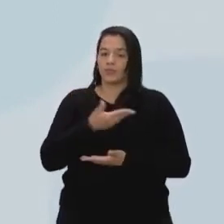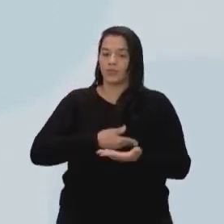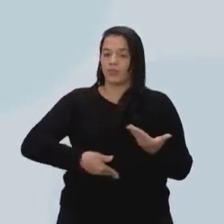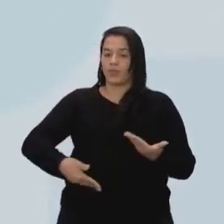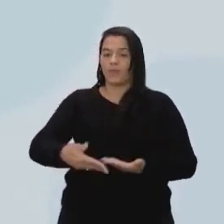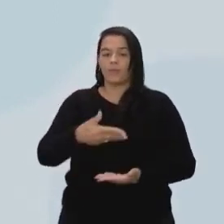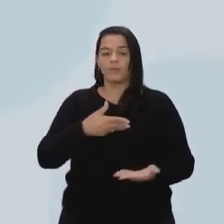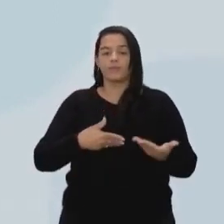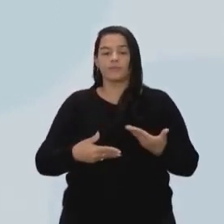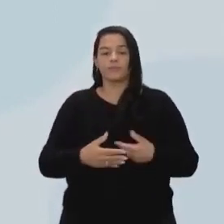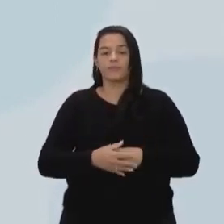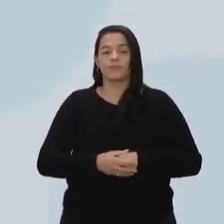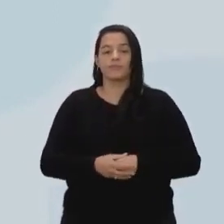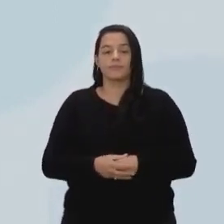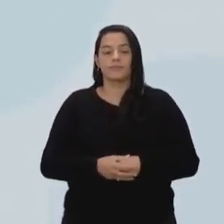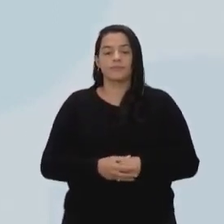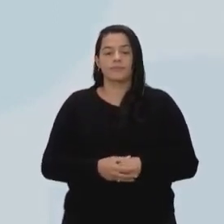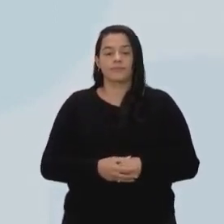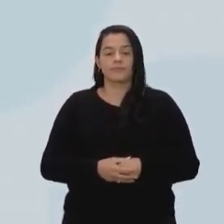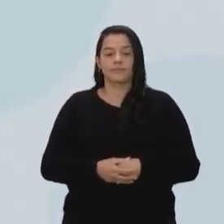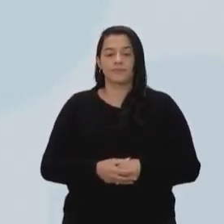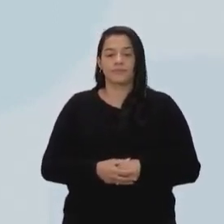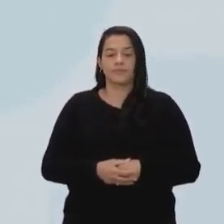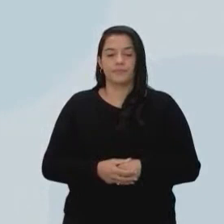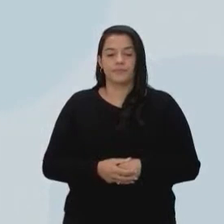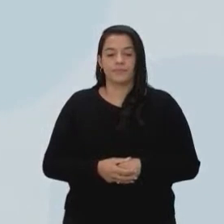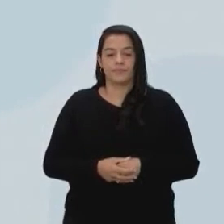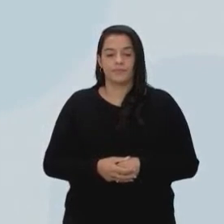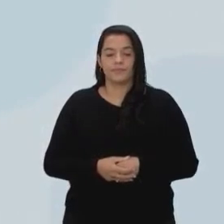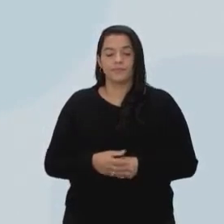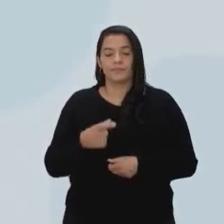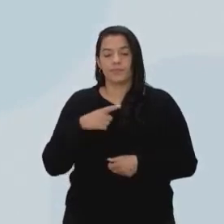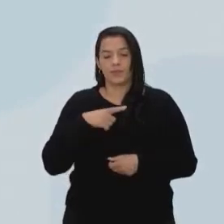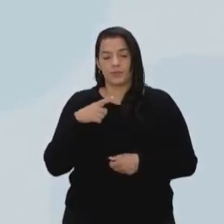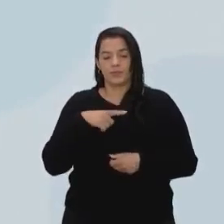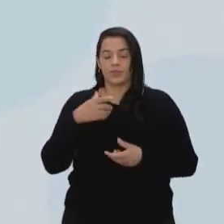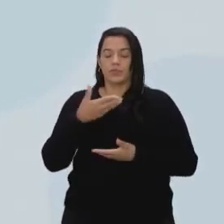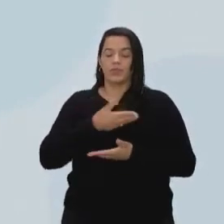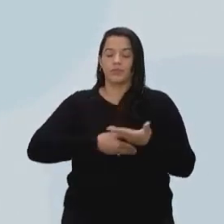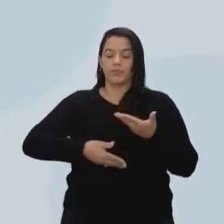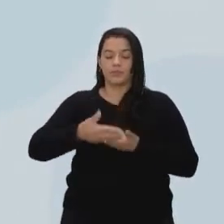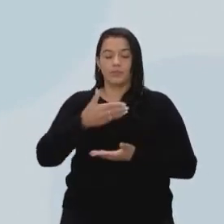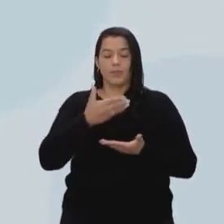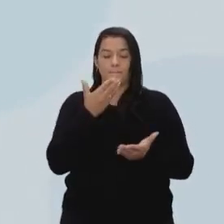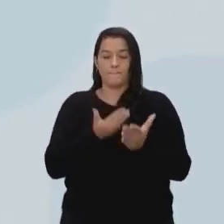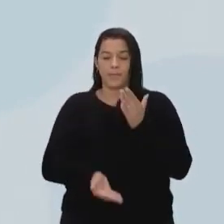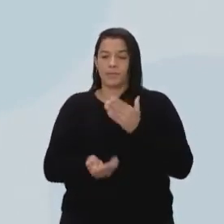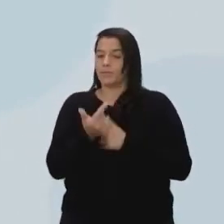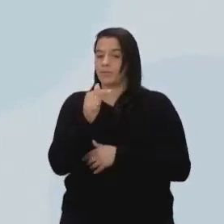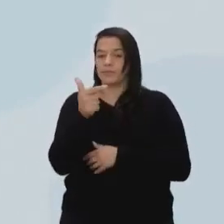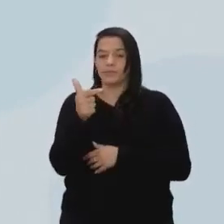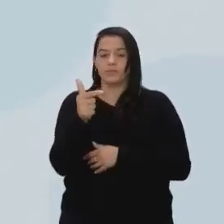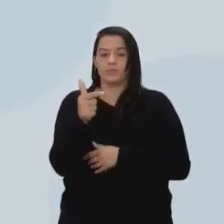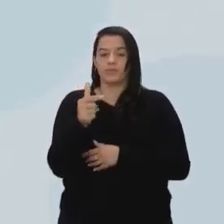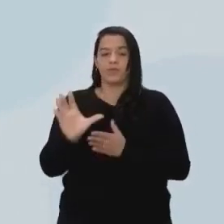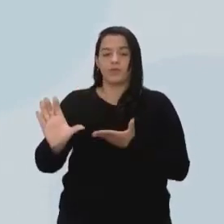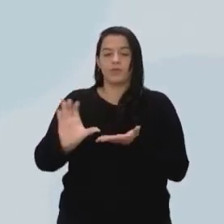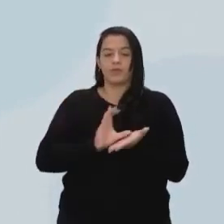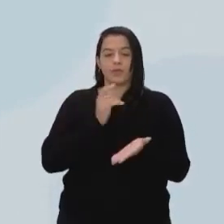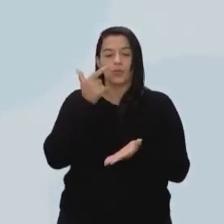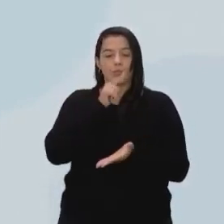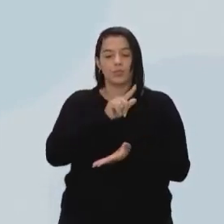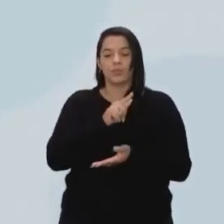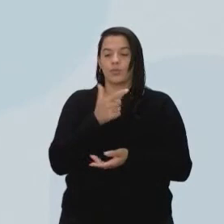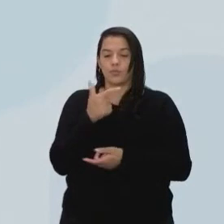tinha, né, feito aqui uma breve explanação. Existe um compartilhamento, não existe nem perda e nem ganho de